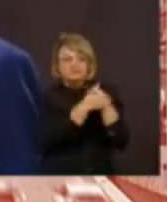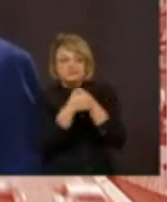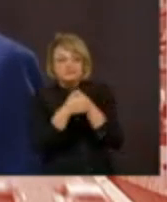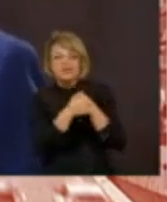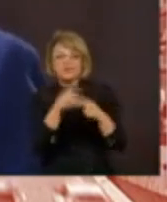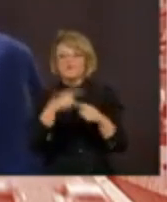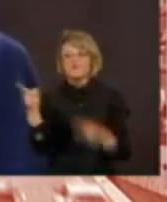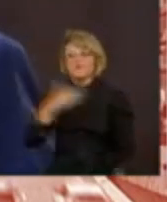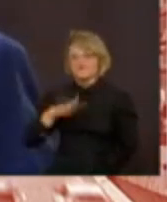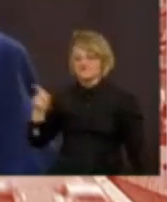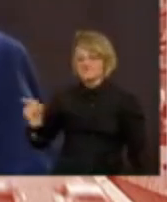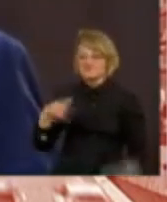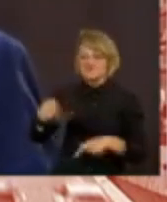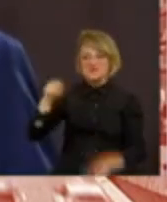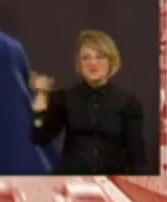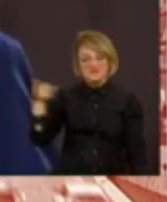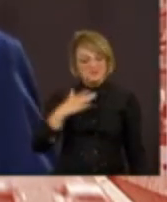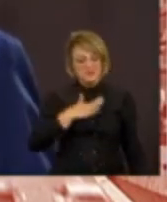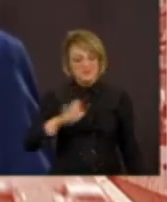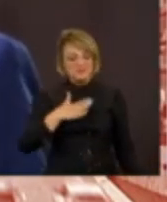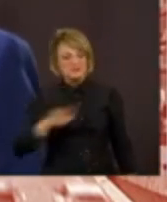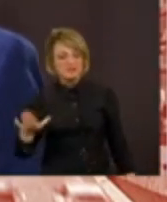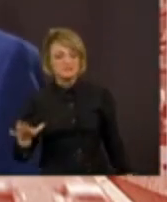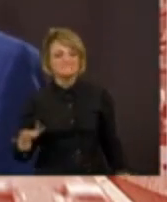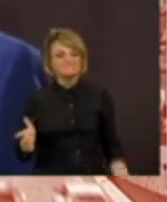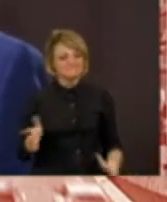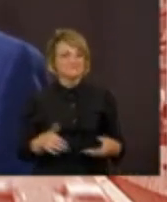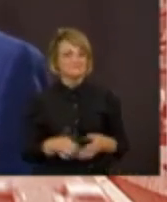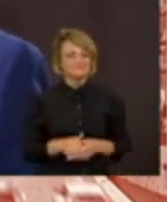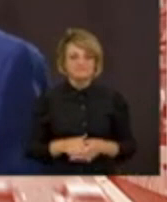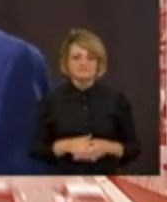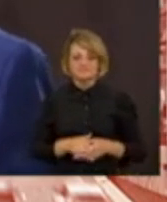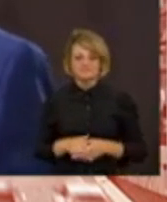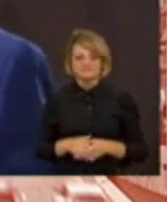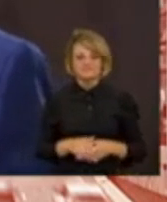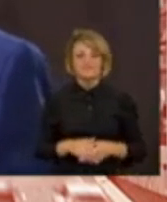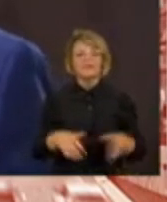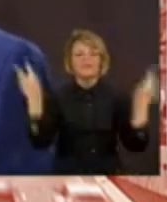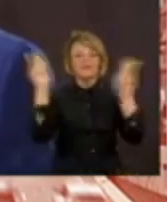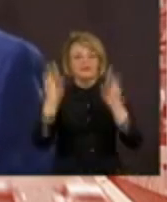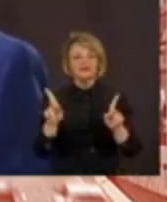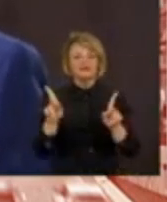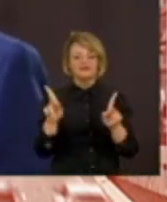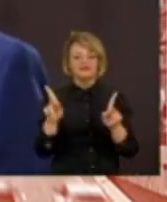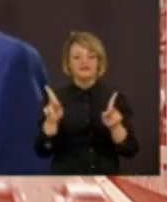Graus, onde ele chamou atenção para isso. Porque, assim, uma coisa é a TV Justiça, por exemplo,